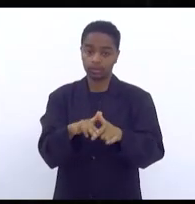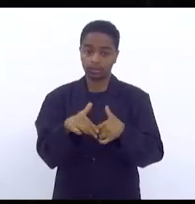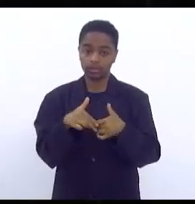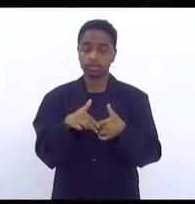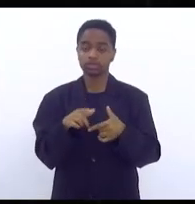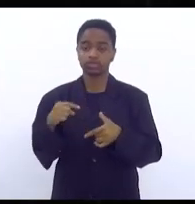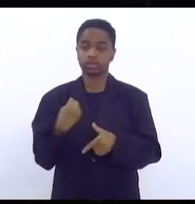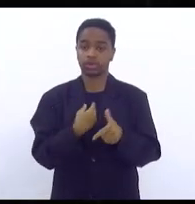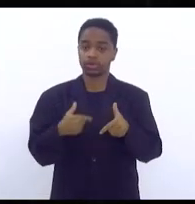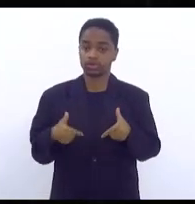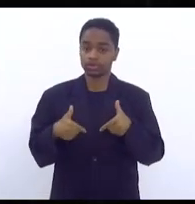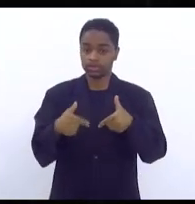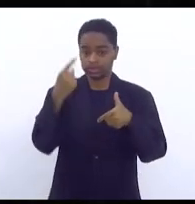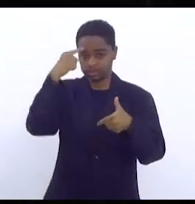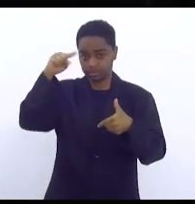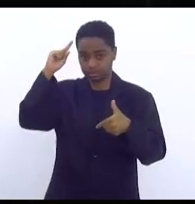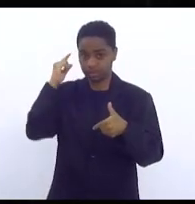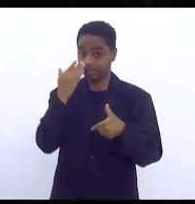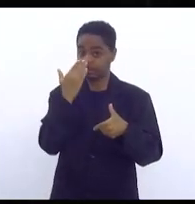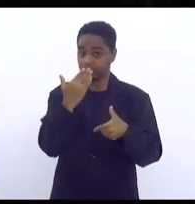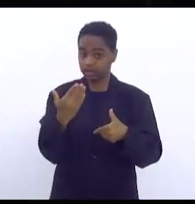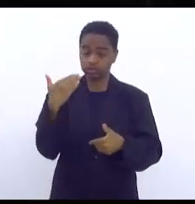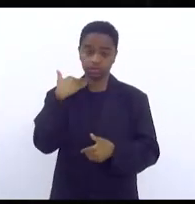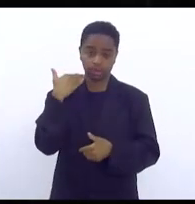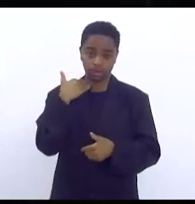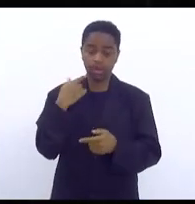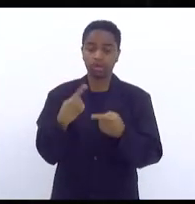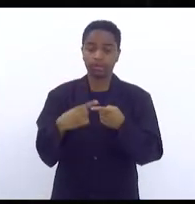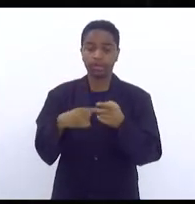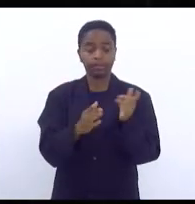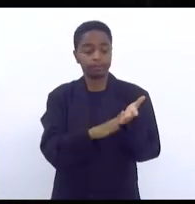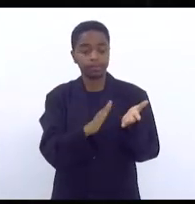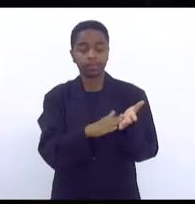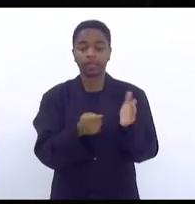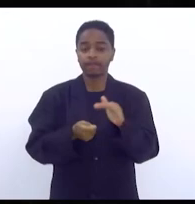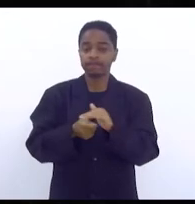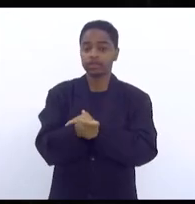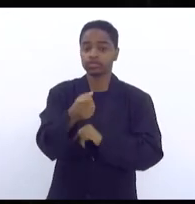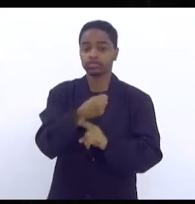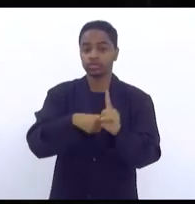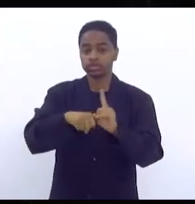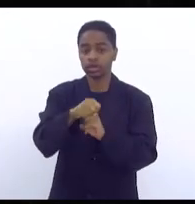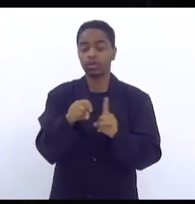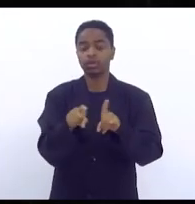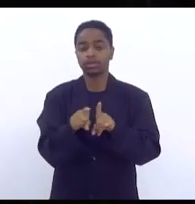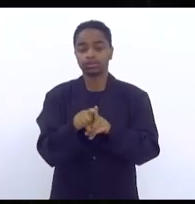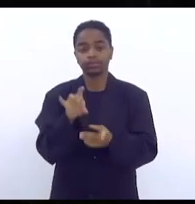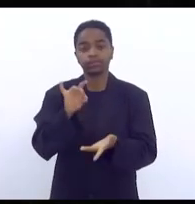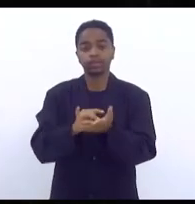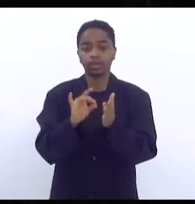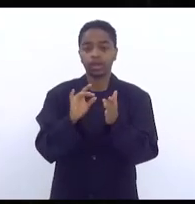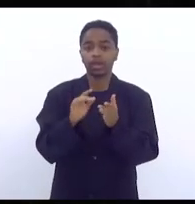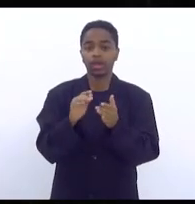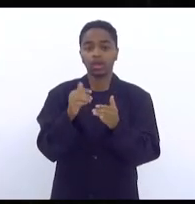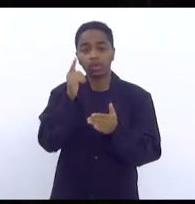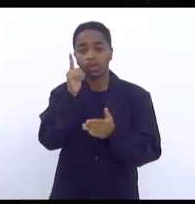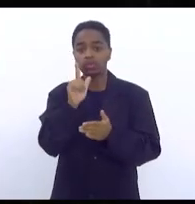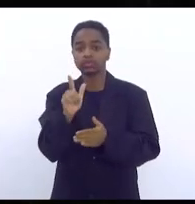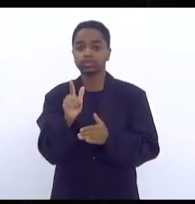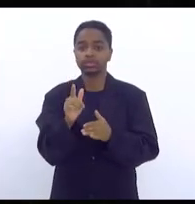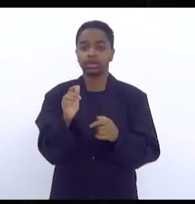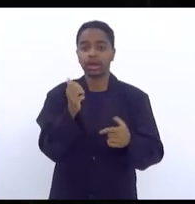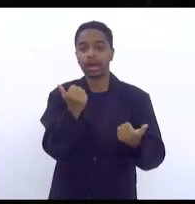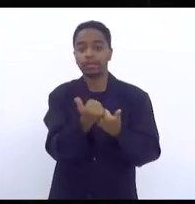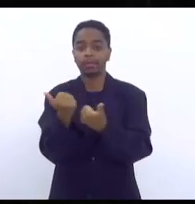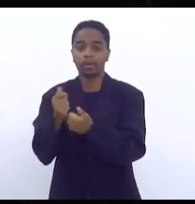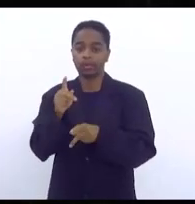ato semana passada na porta do BNDS cobrando o BNDS né investimentos sociais um BNDS que seja para a soberania popular e